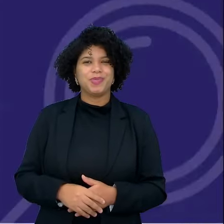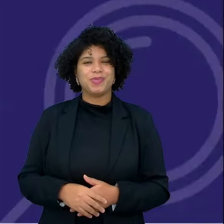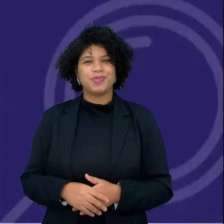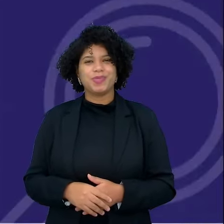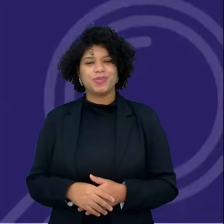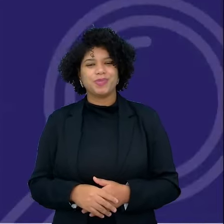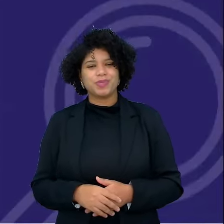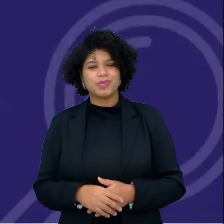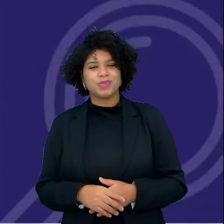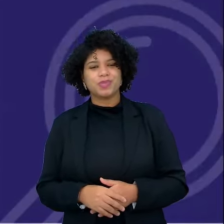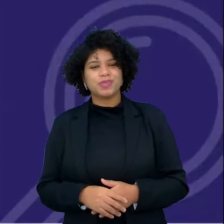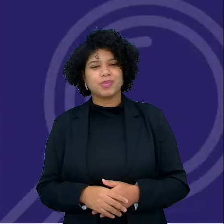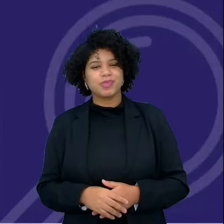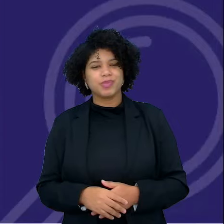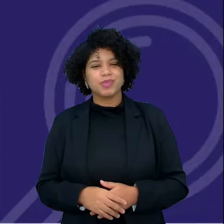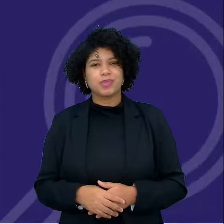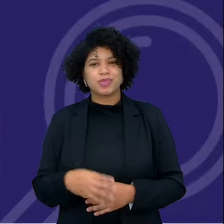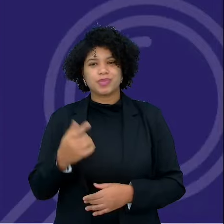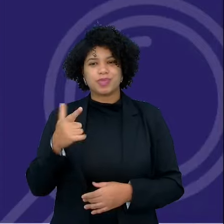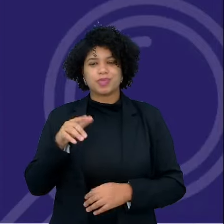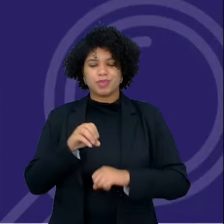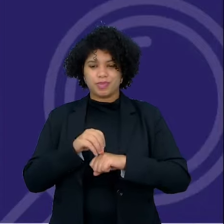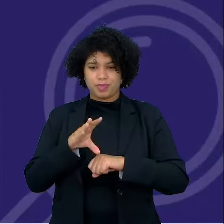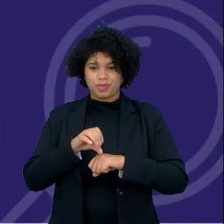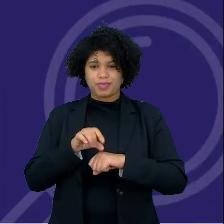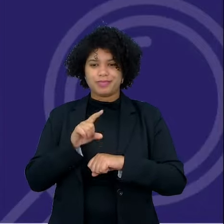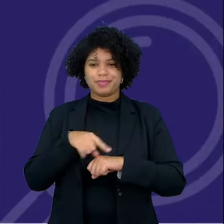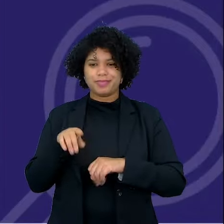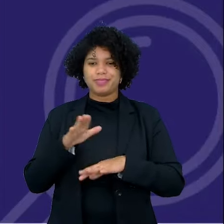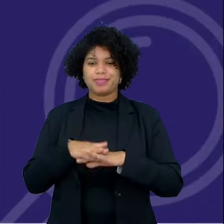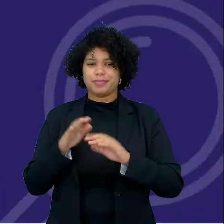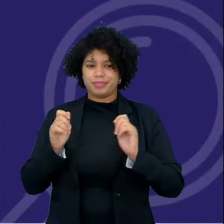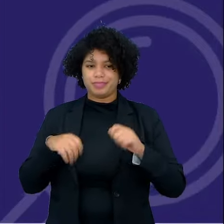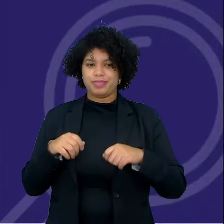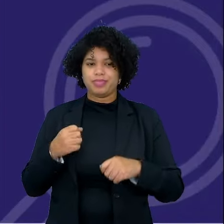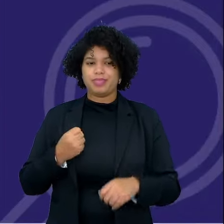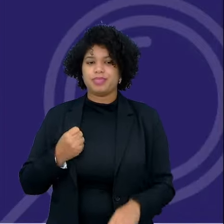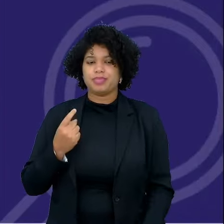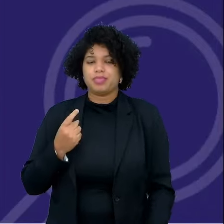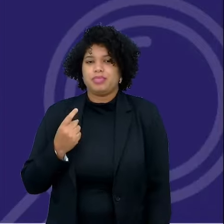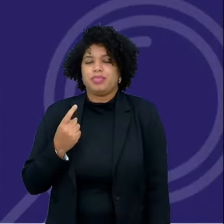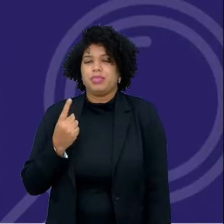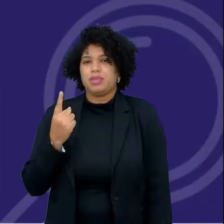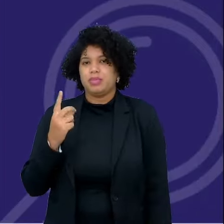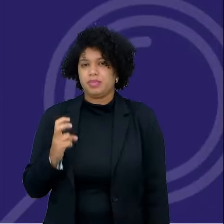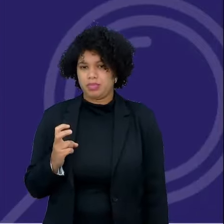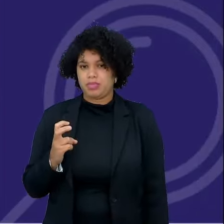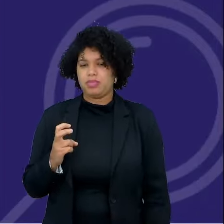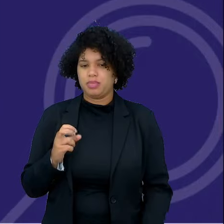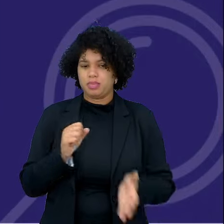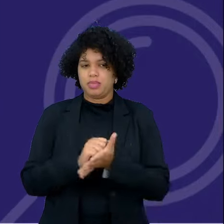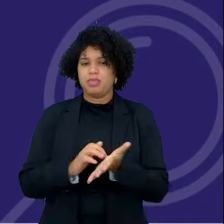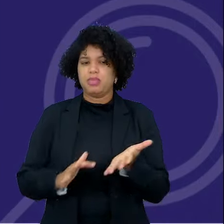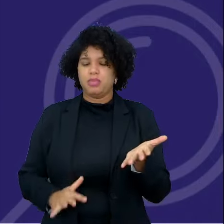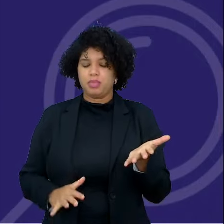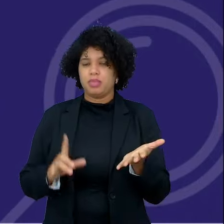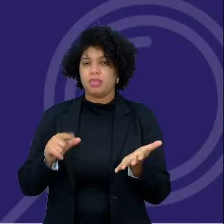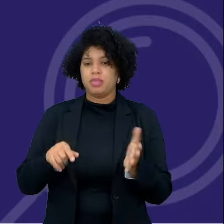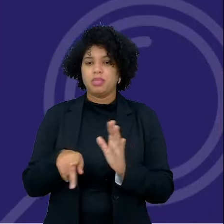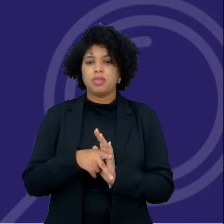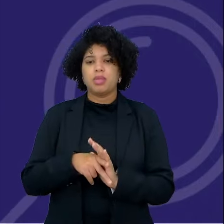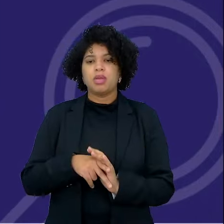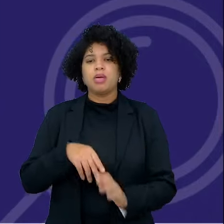Bom, uma outra sugestão que fica aqui para vocês é uma questão da AP,